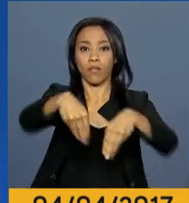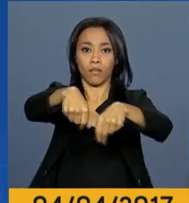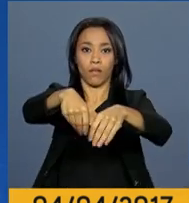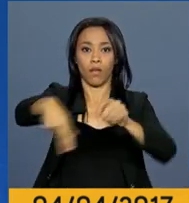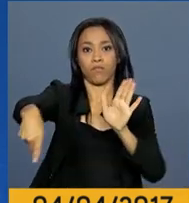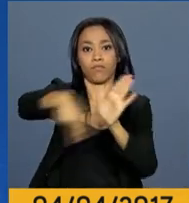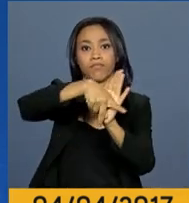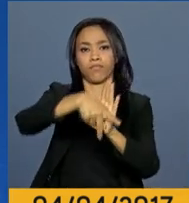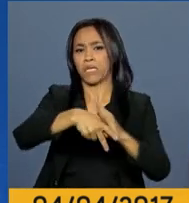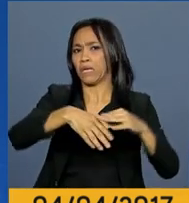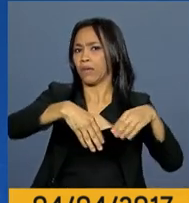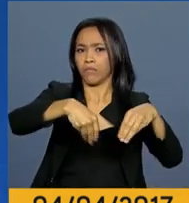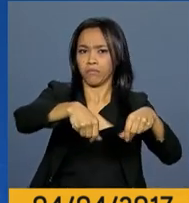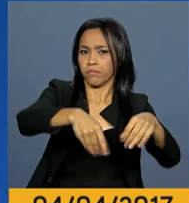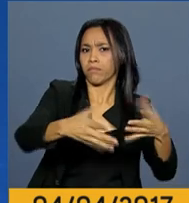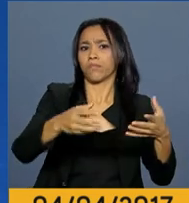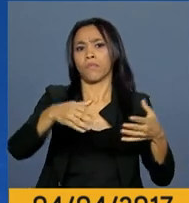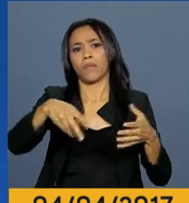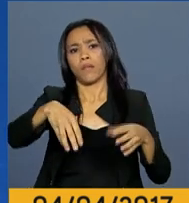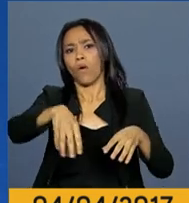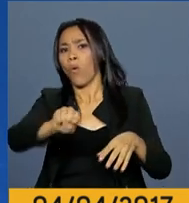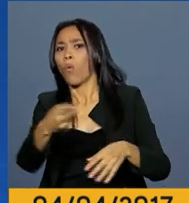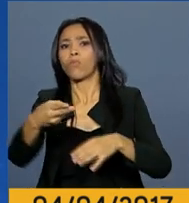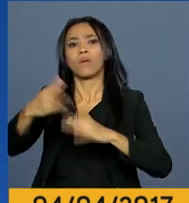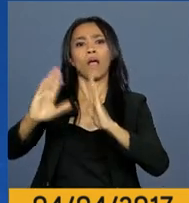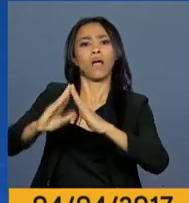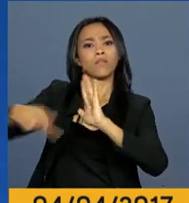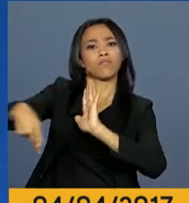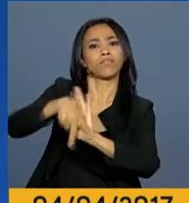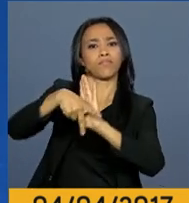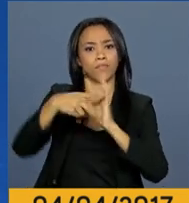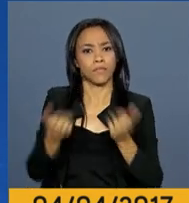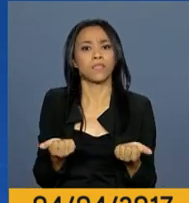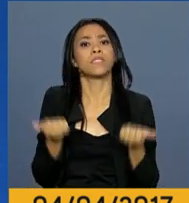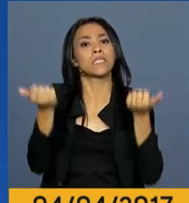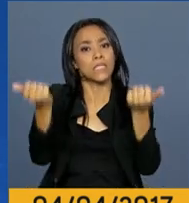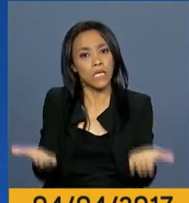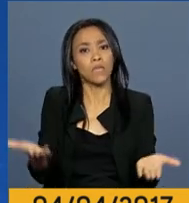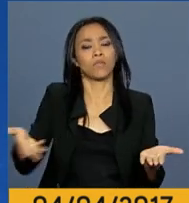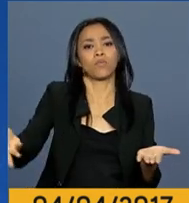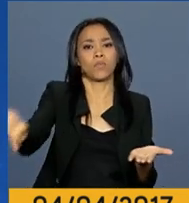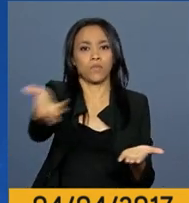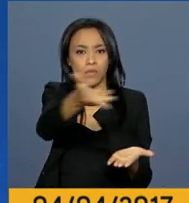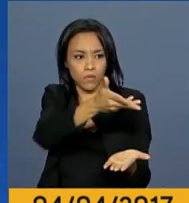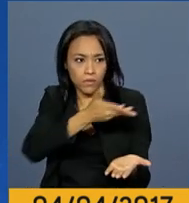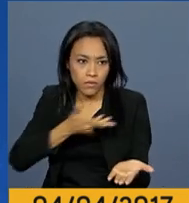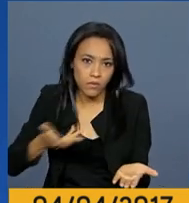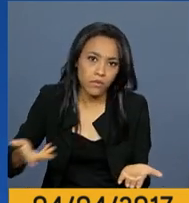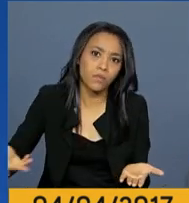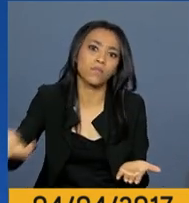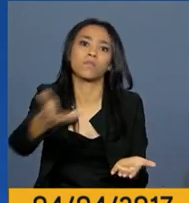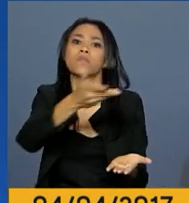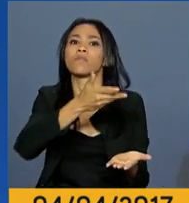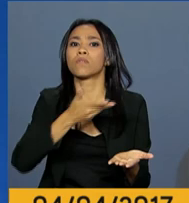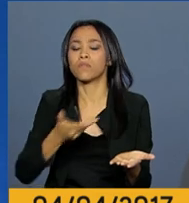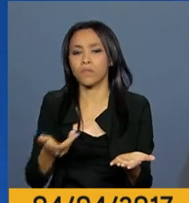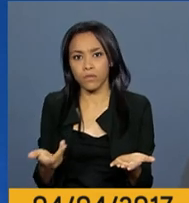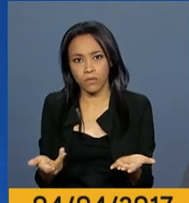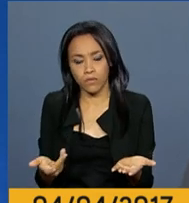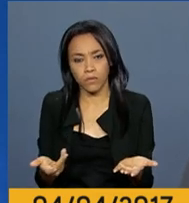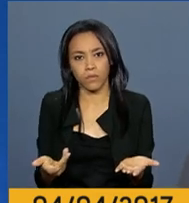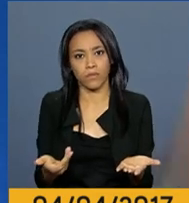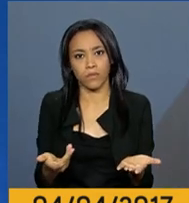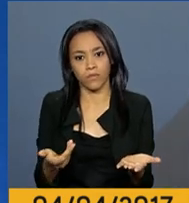dos imóveis urbanos. Como estamos também dando títulos na regularização